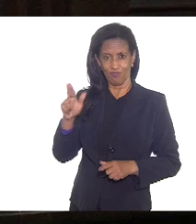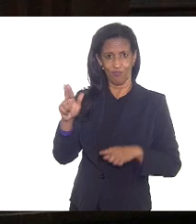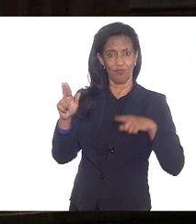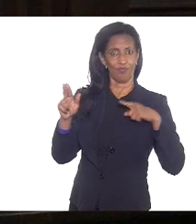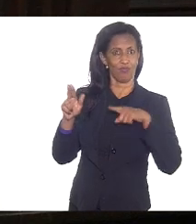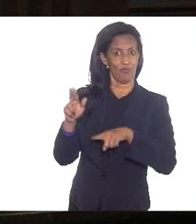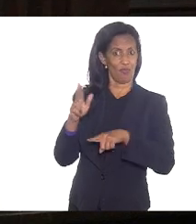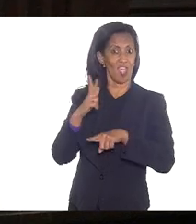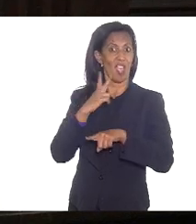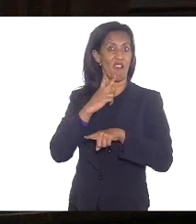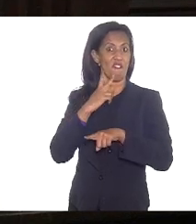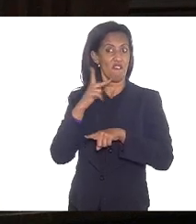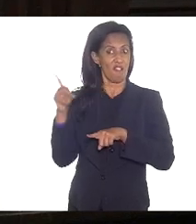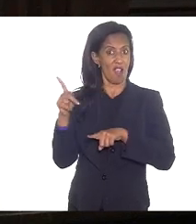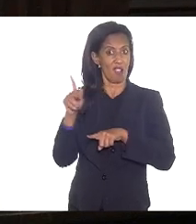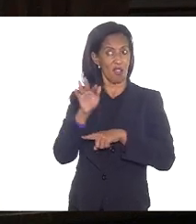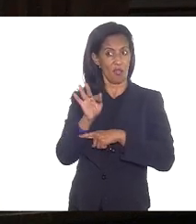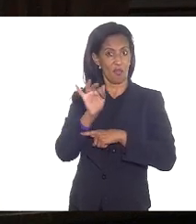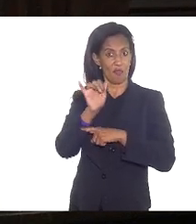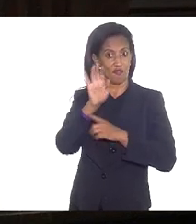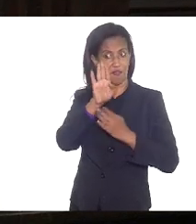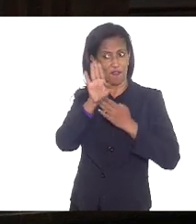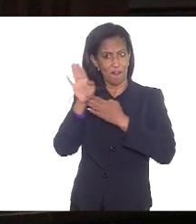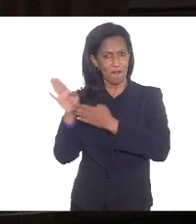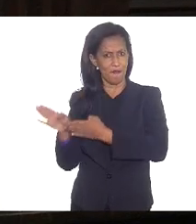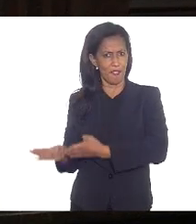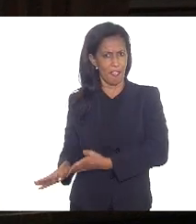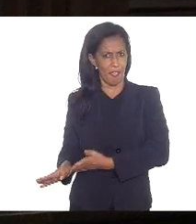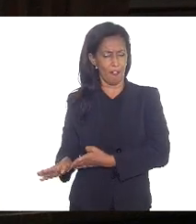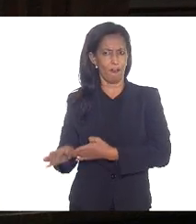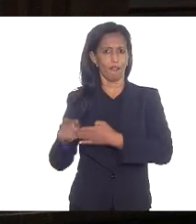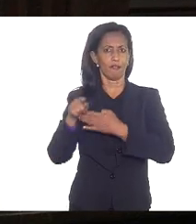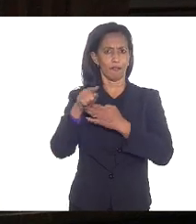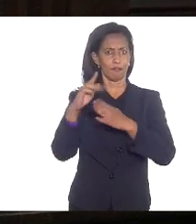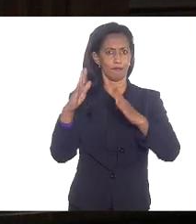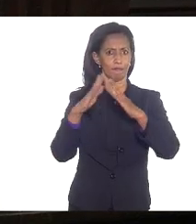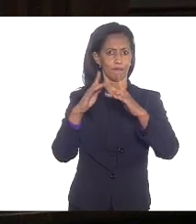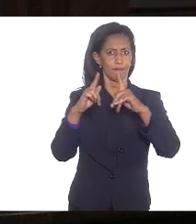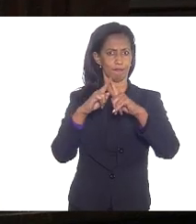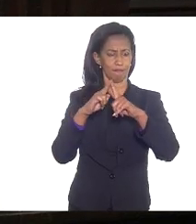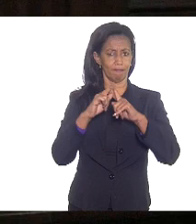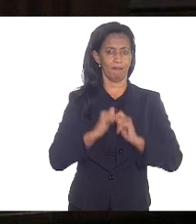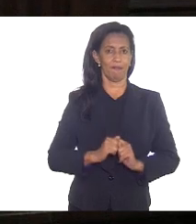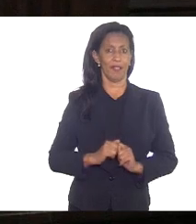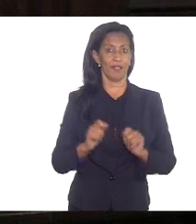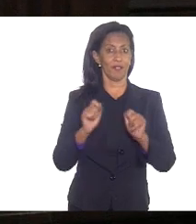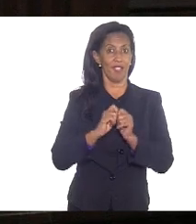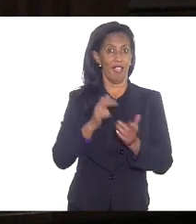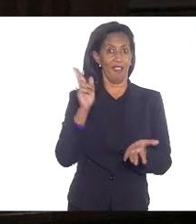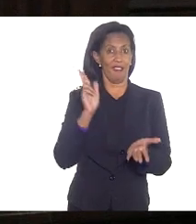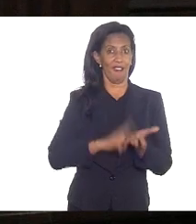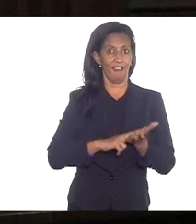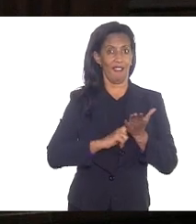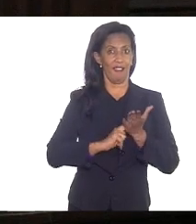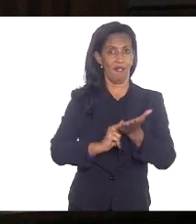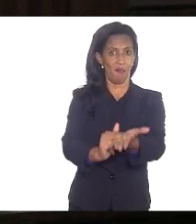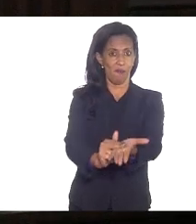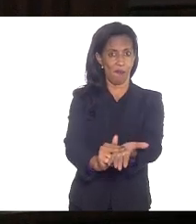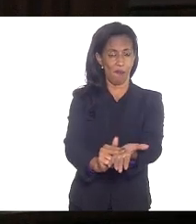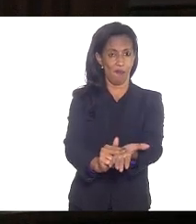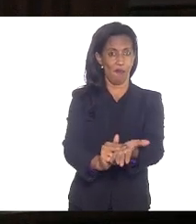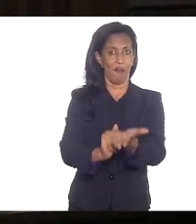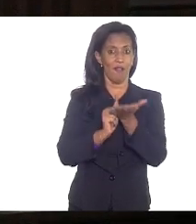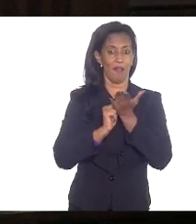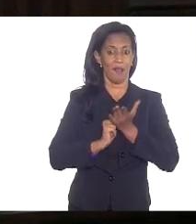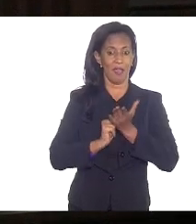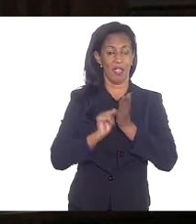falando para os seus fiéis, para as suas ovelhas, publicou uma carta entre os